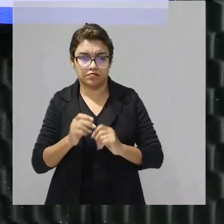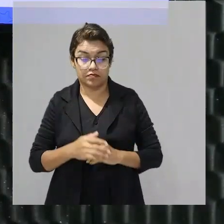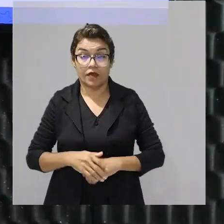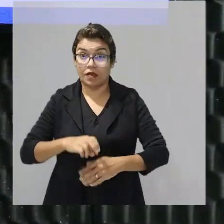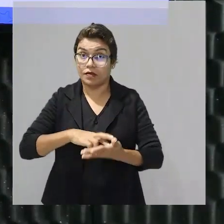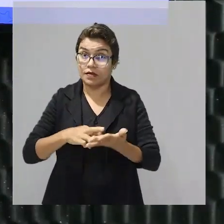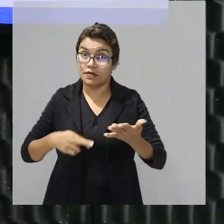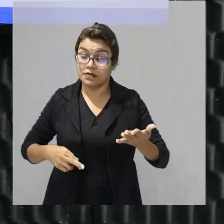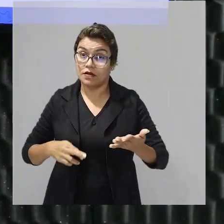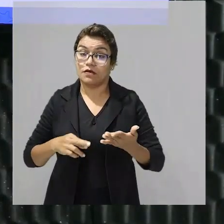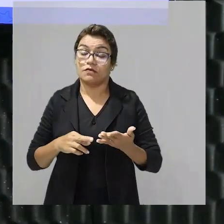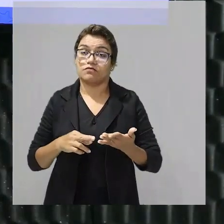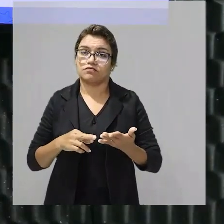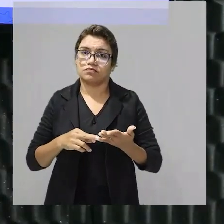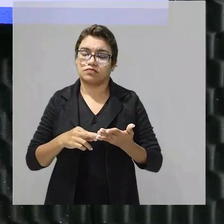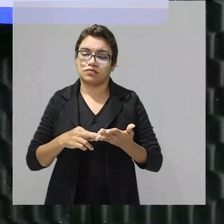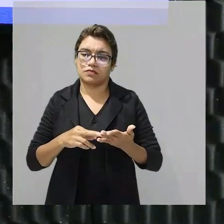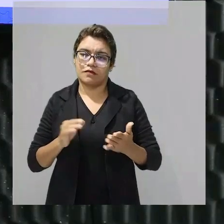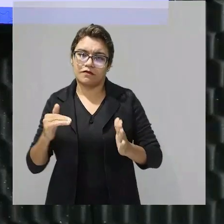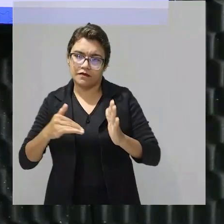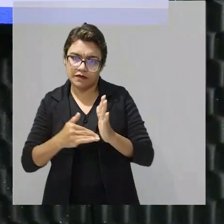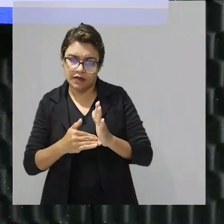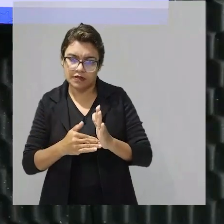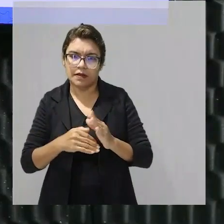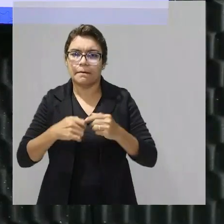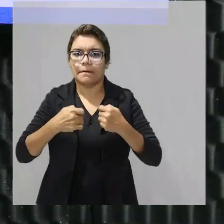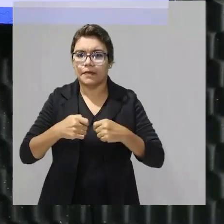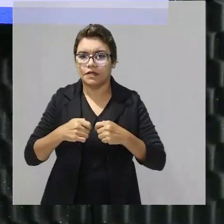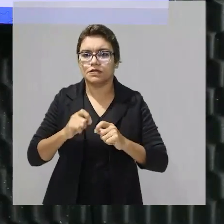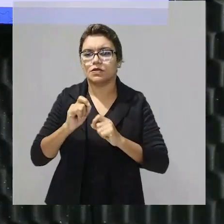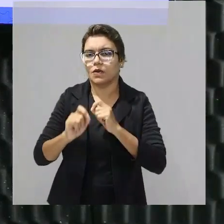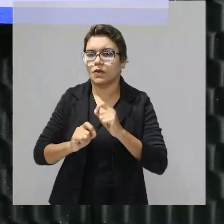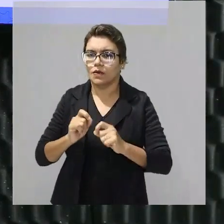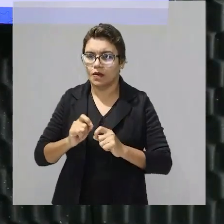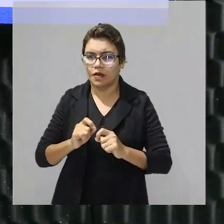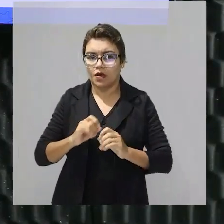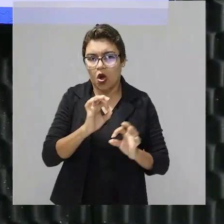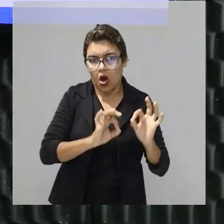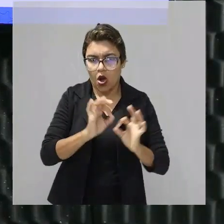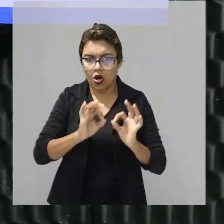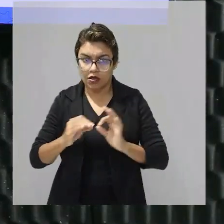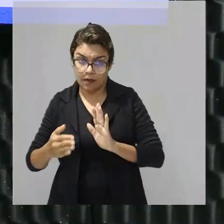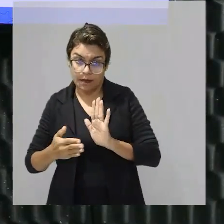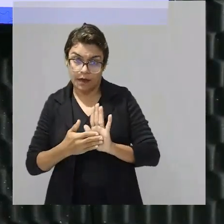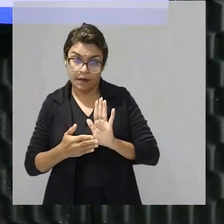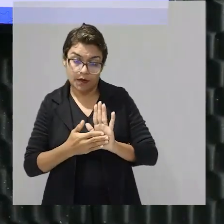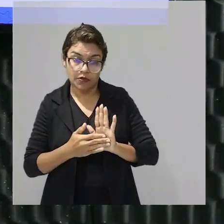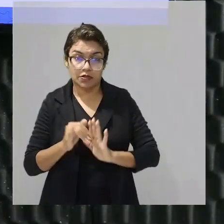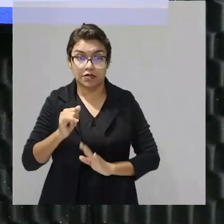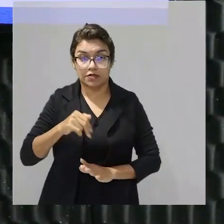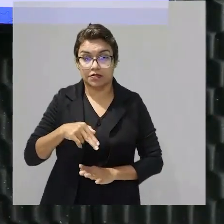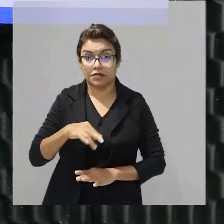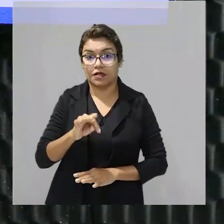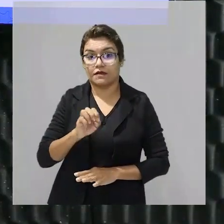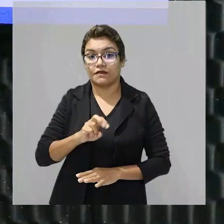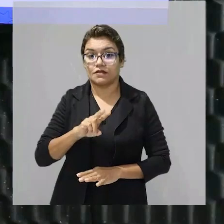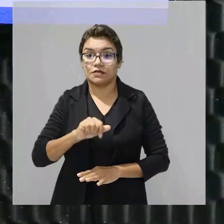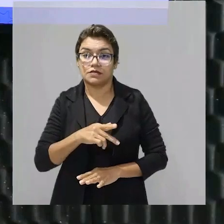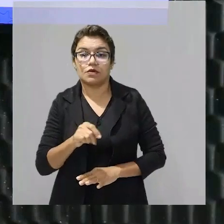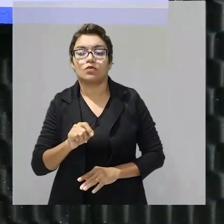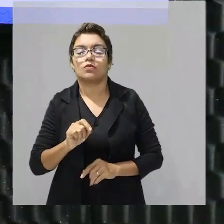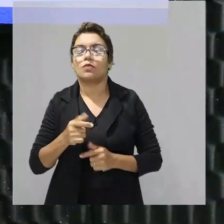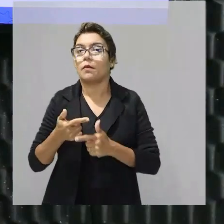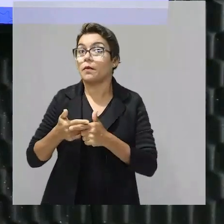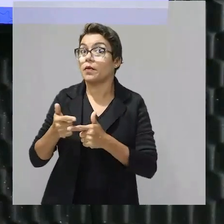os requisitos e apresentou sim a proposta de intervenção, aí está mais fácil para você chegar perto desses